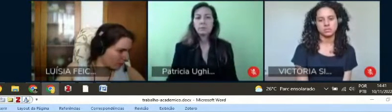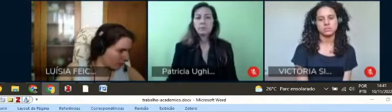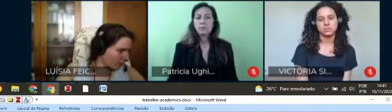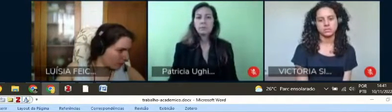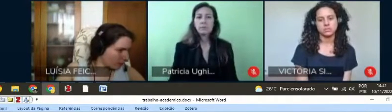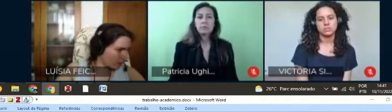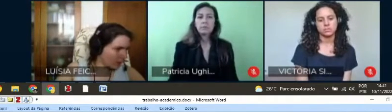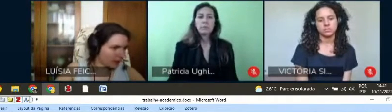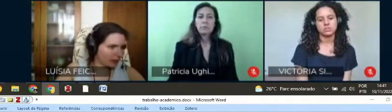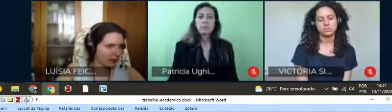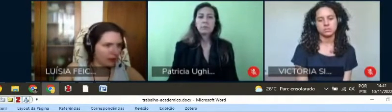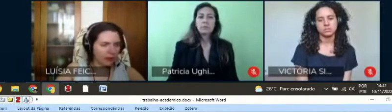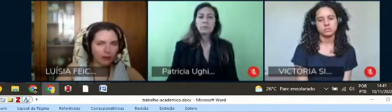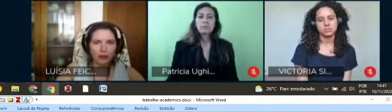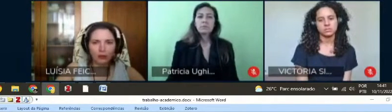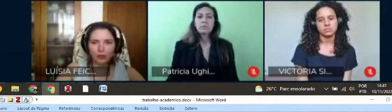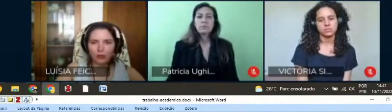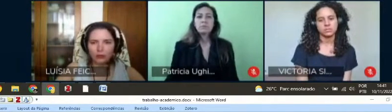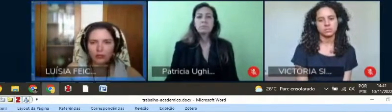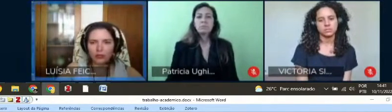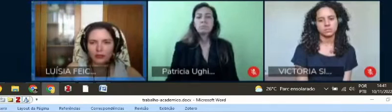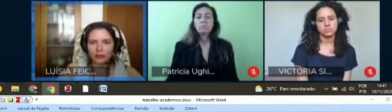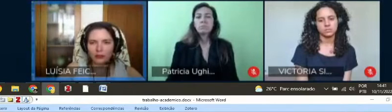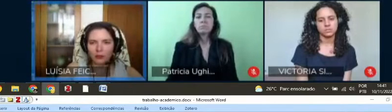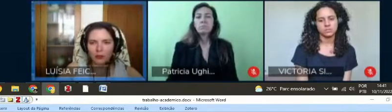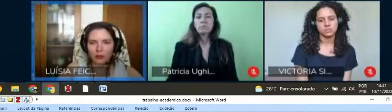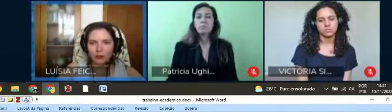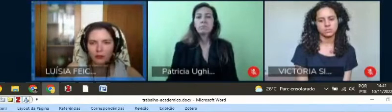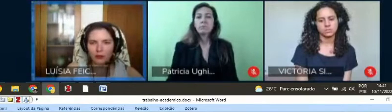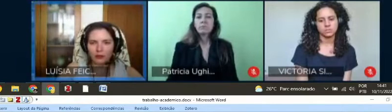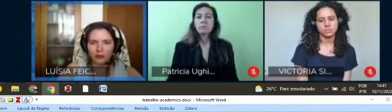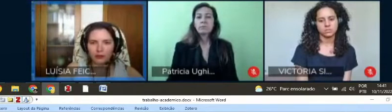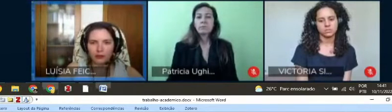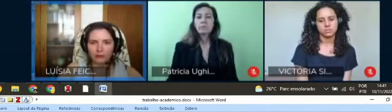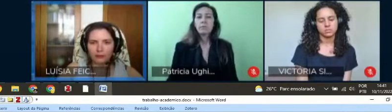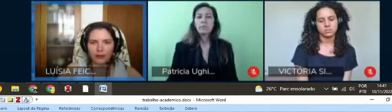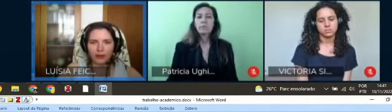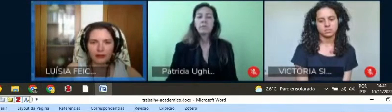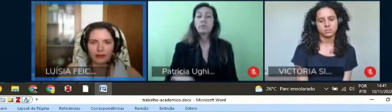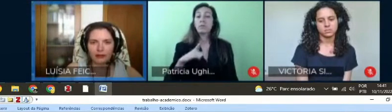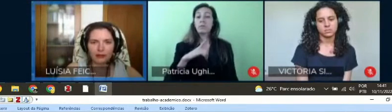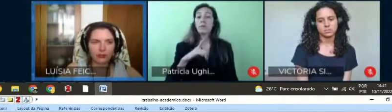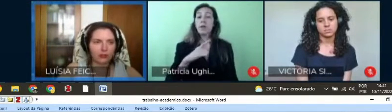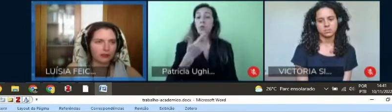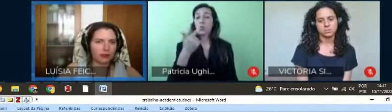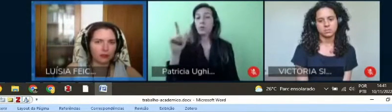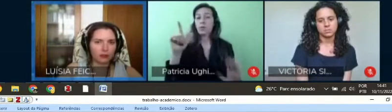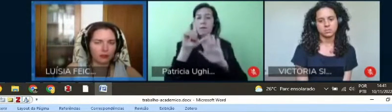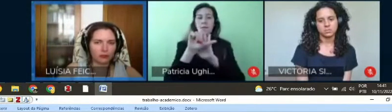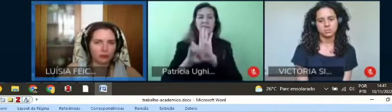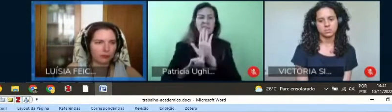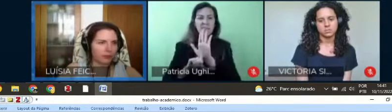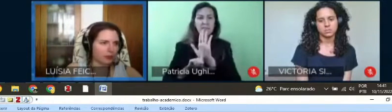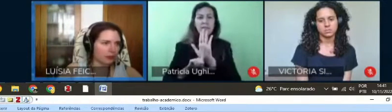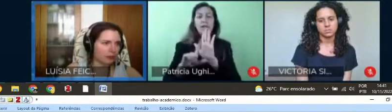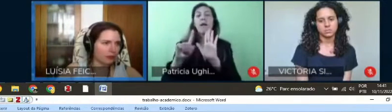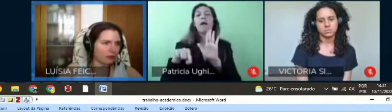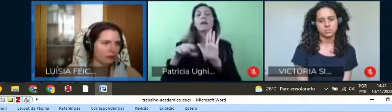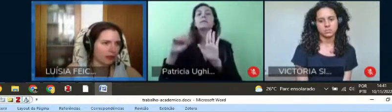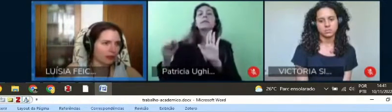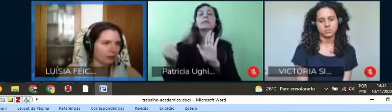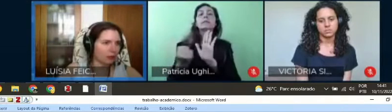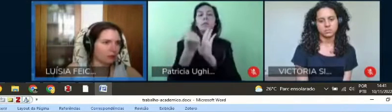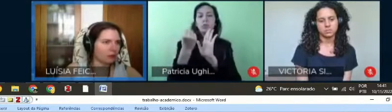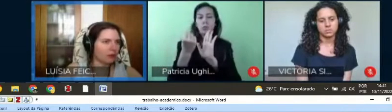Já tem uma outra lista que é a lista de símbolos. Eu